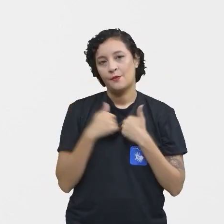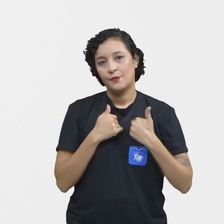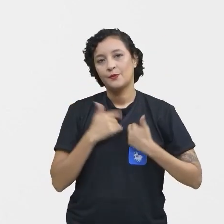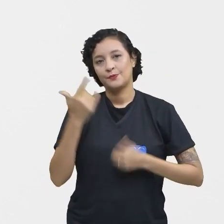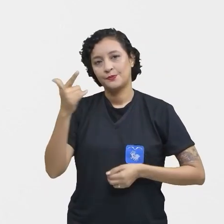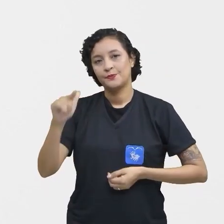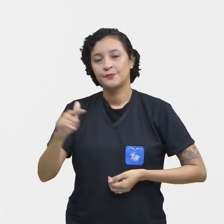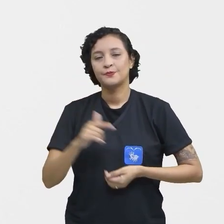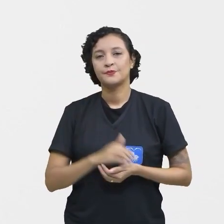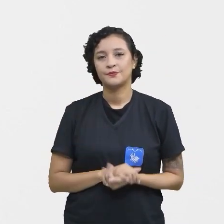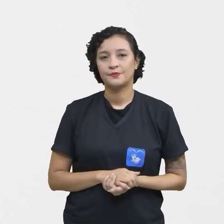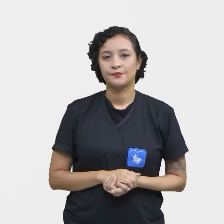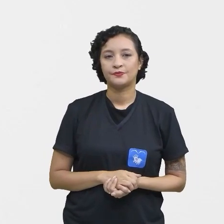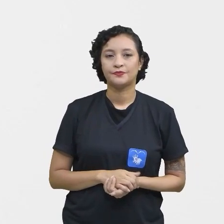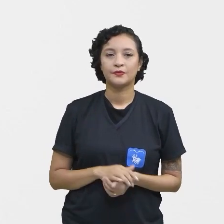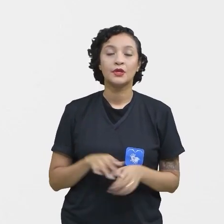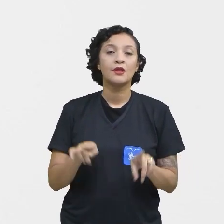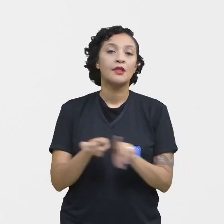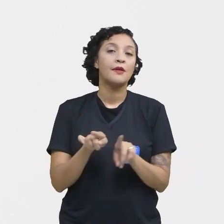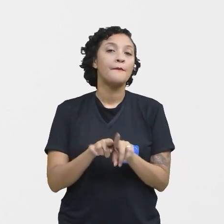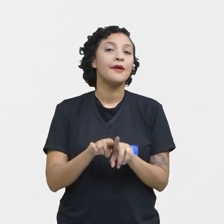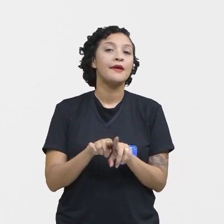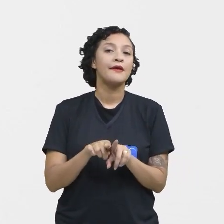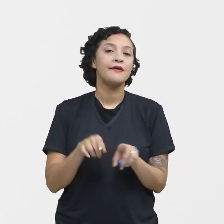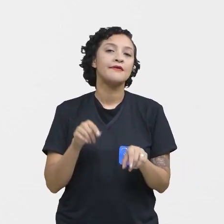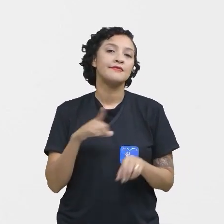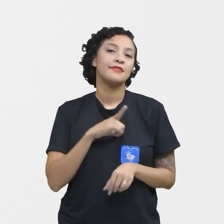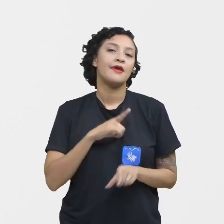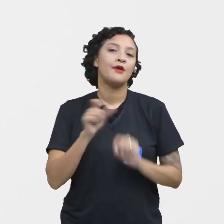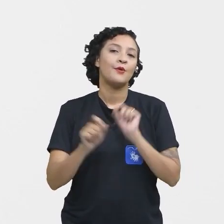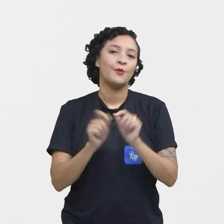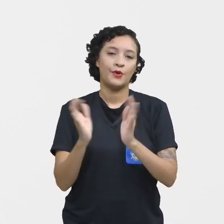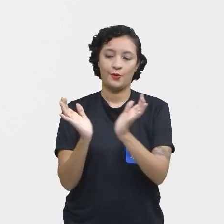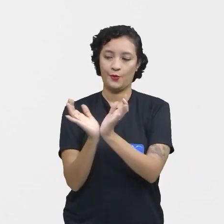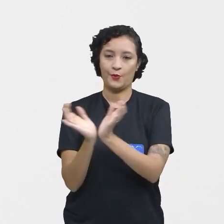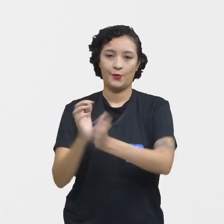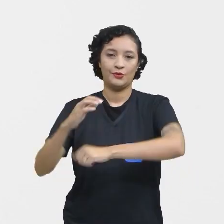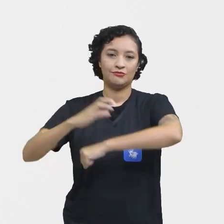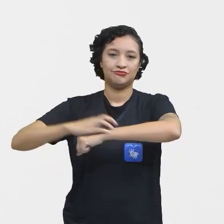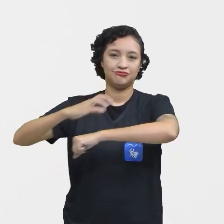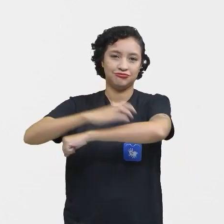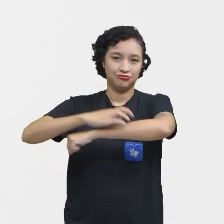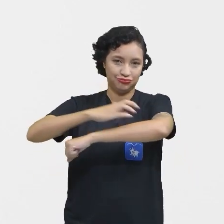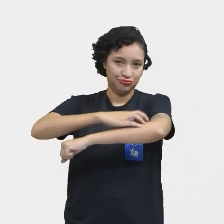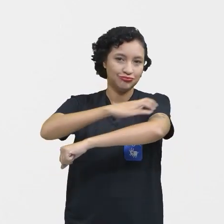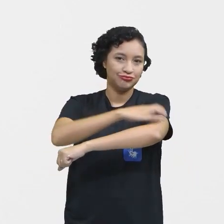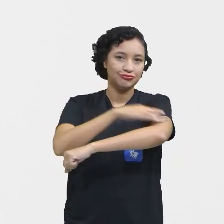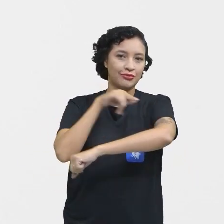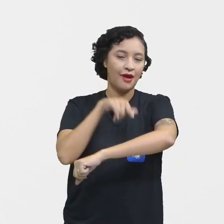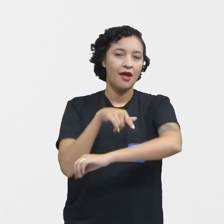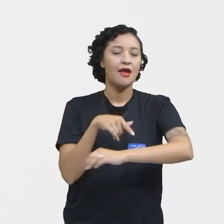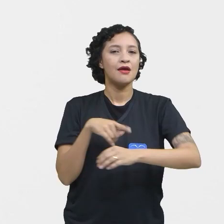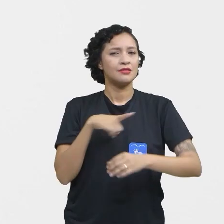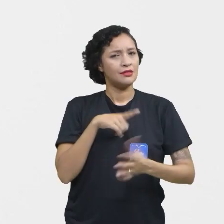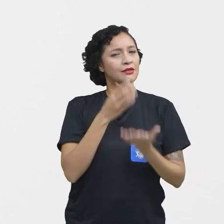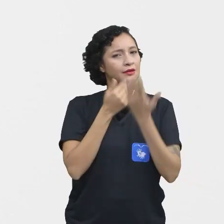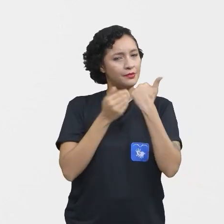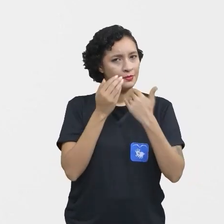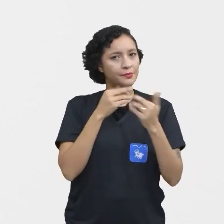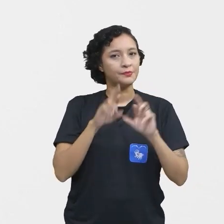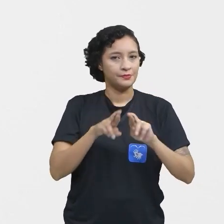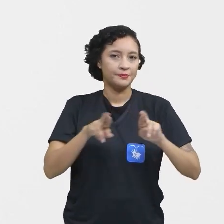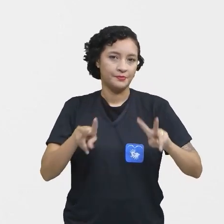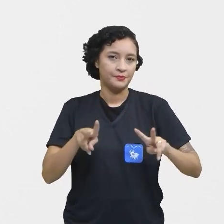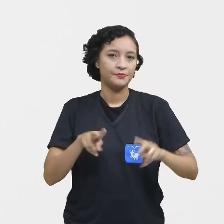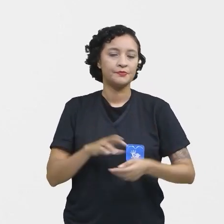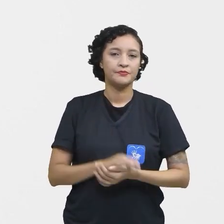Então, além dos peixes que nós falamos, os anfíbios também possuem uma alimentação diferenciada. Os